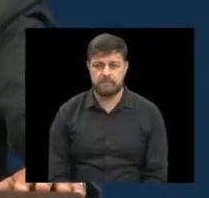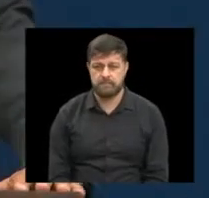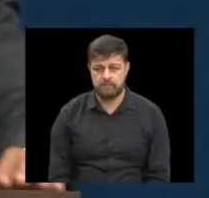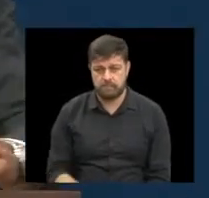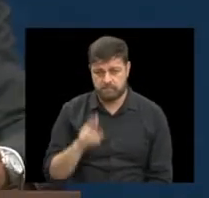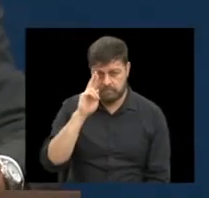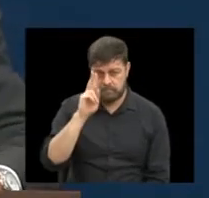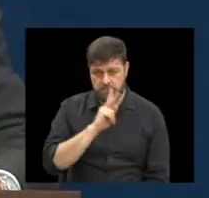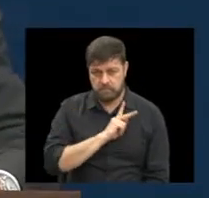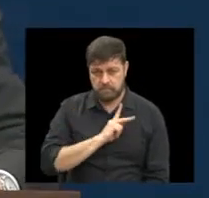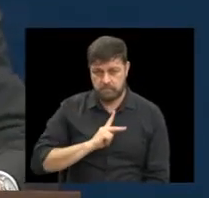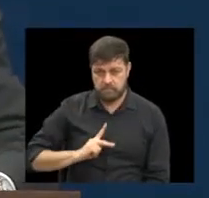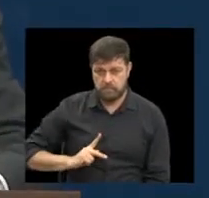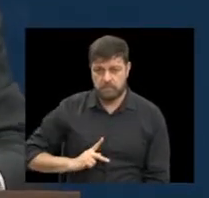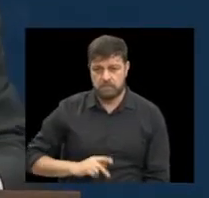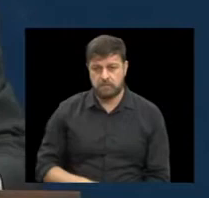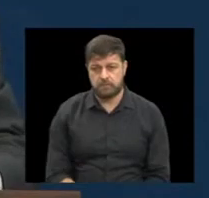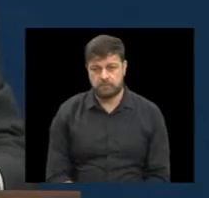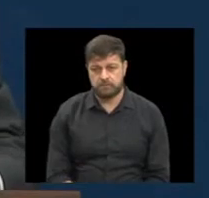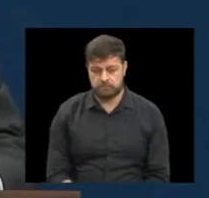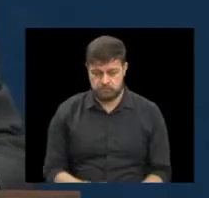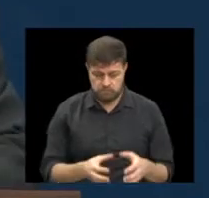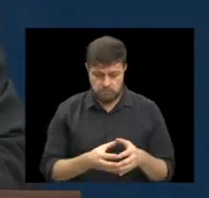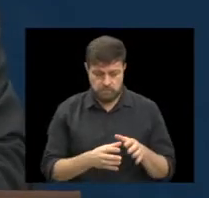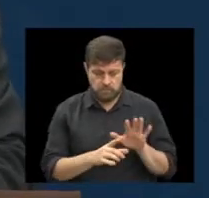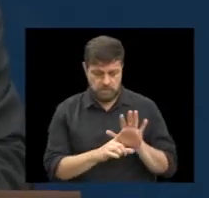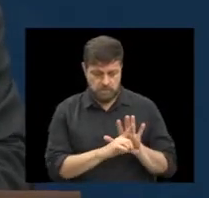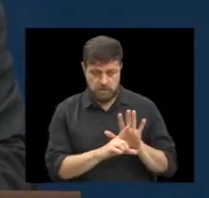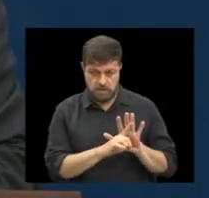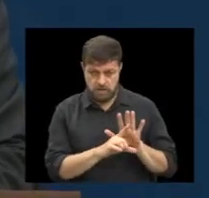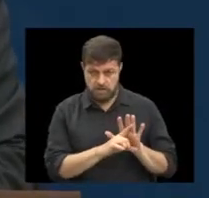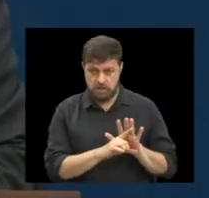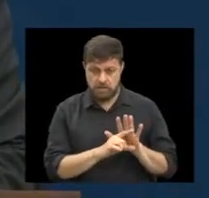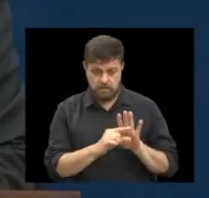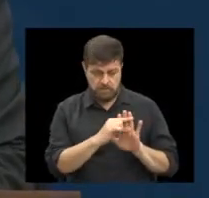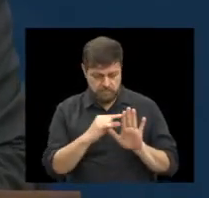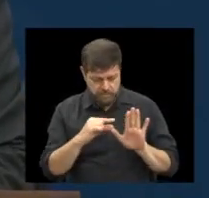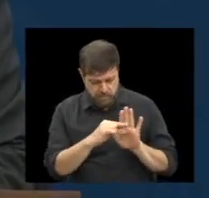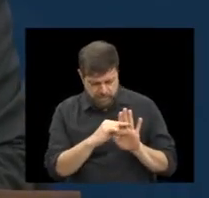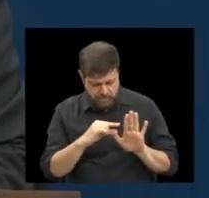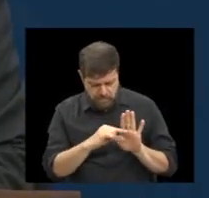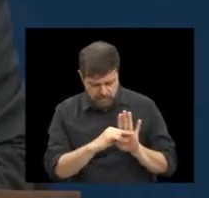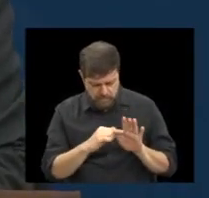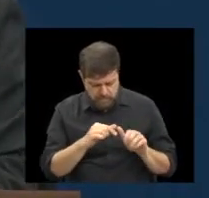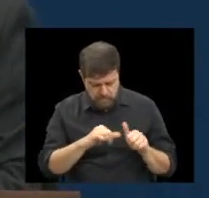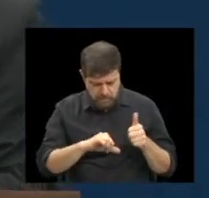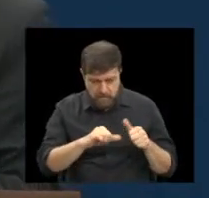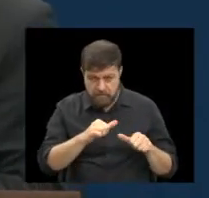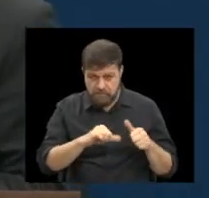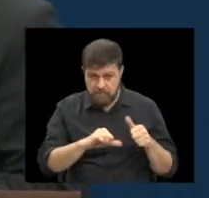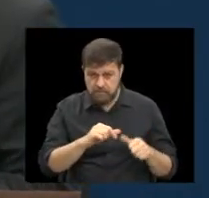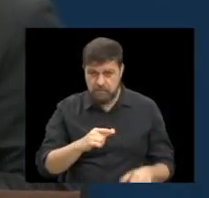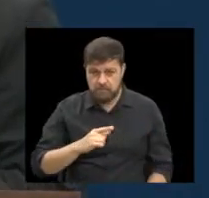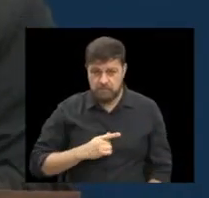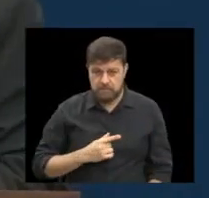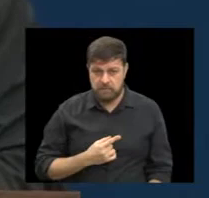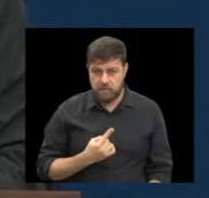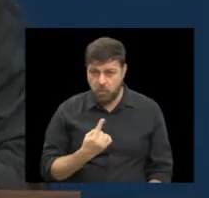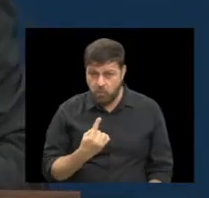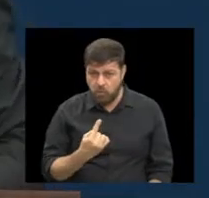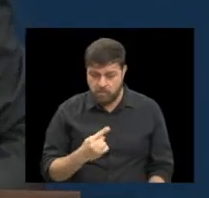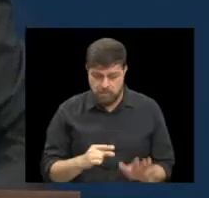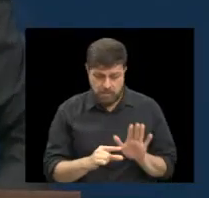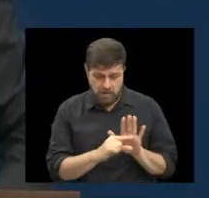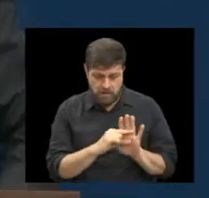Senhor presidente, a Comissão de Constituição e Legalidade, analisando as emendas, uma única subemenda